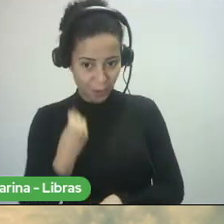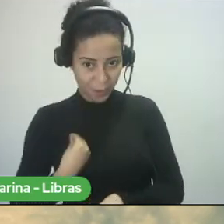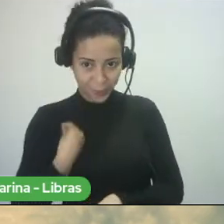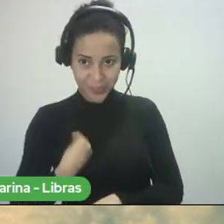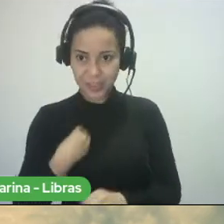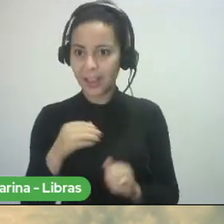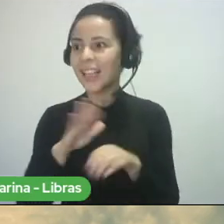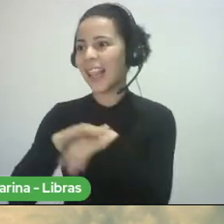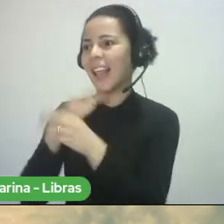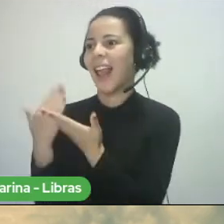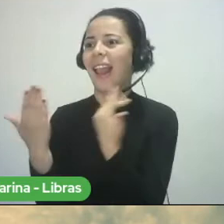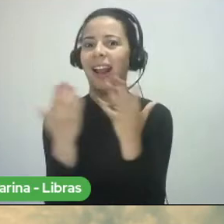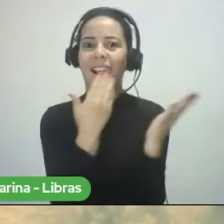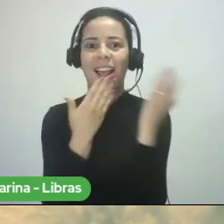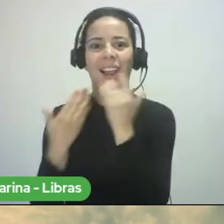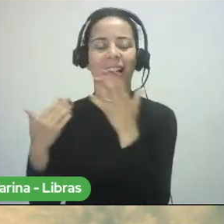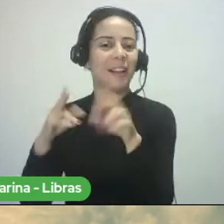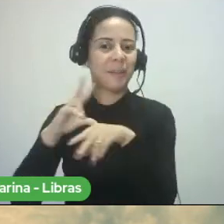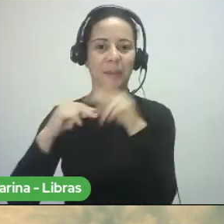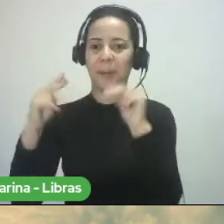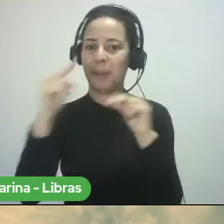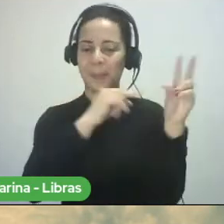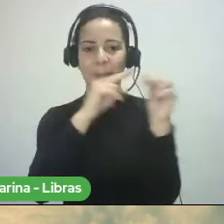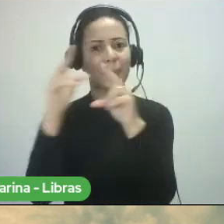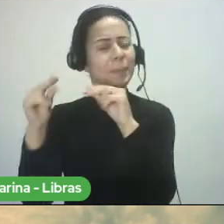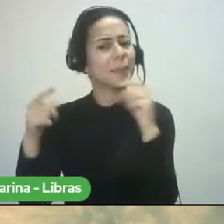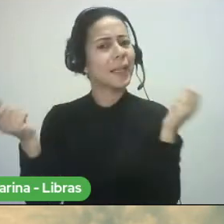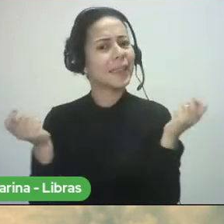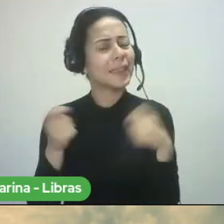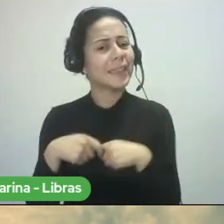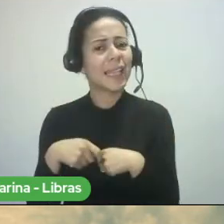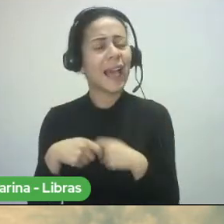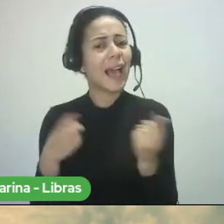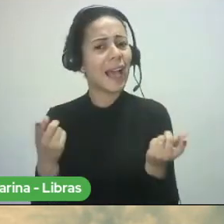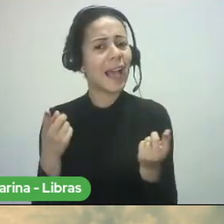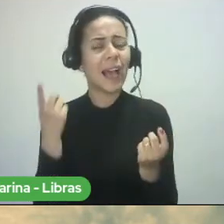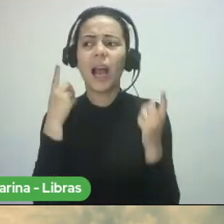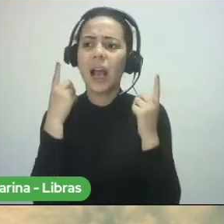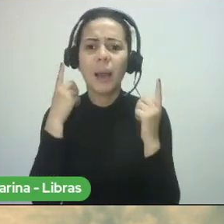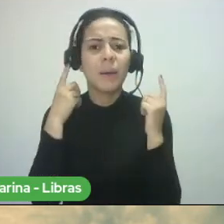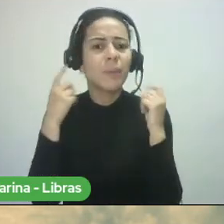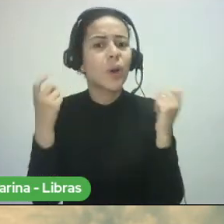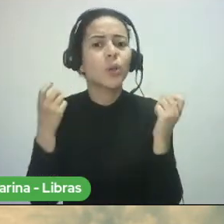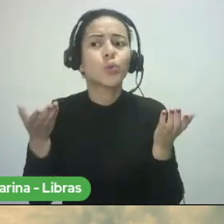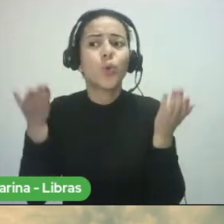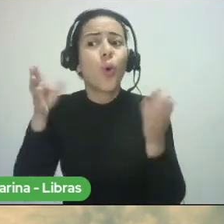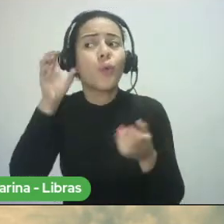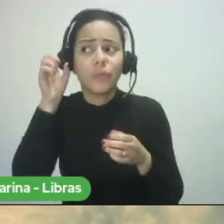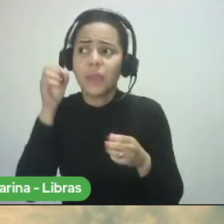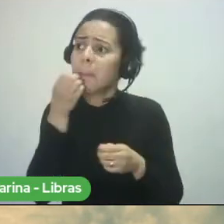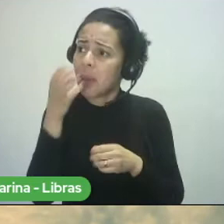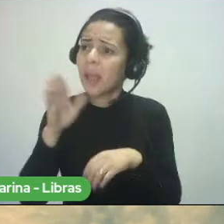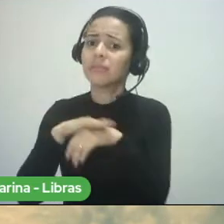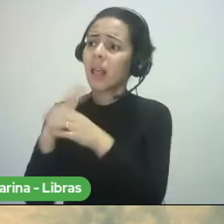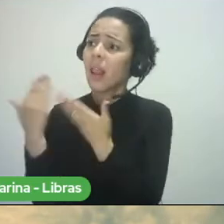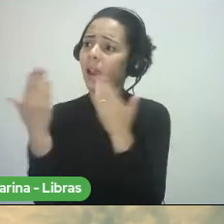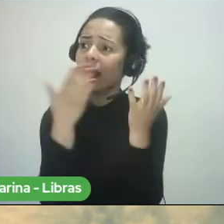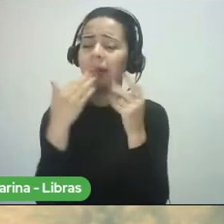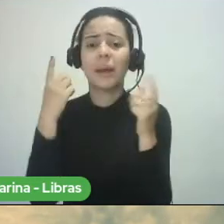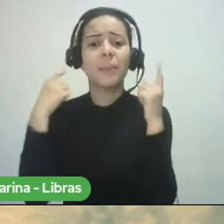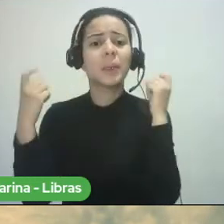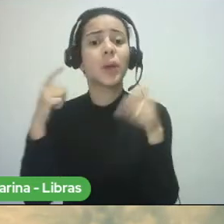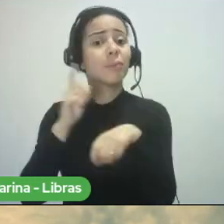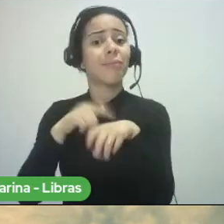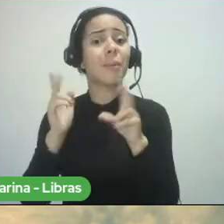pessoas, né? A altura do áudio que chega para cada uma das pessoas é diferente, a gente consegue lidar com